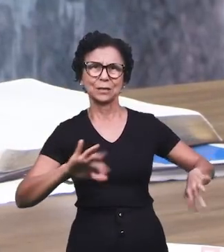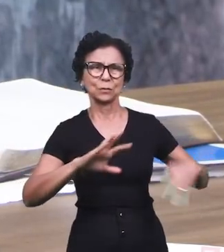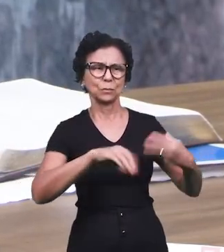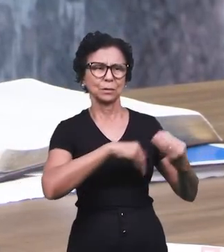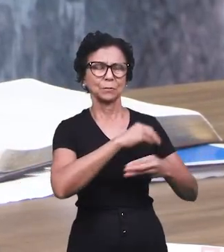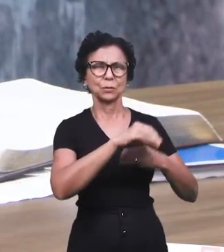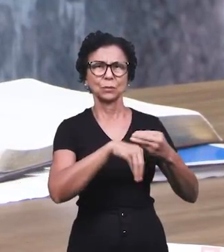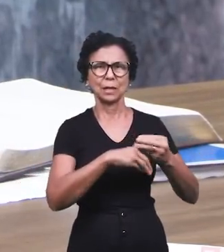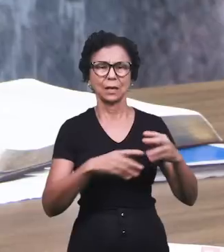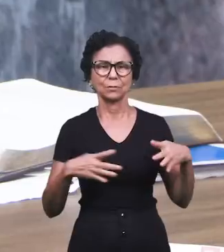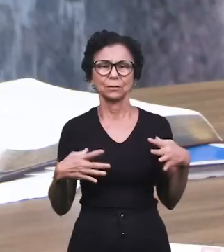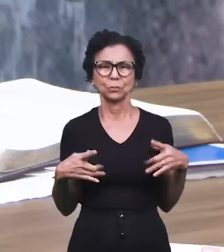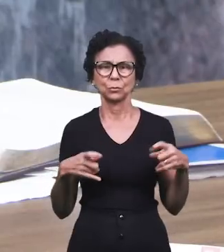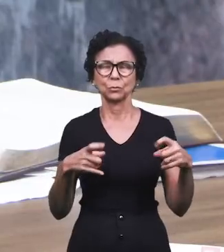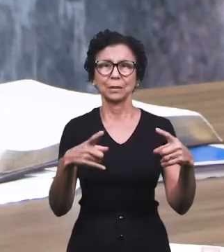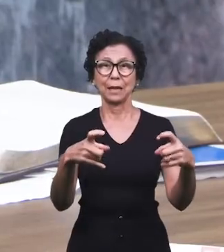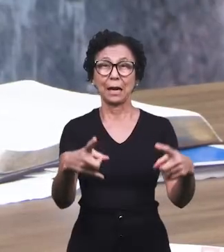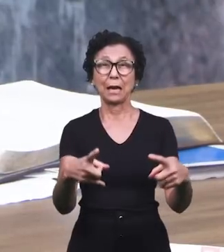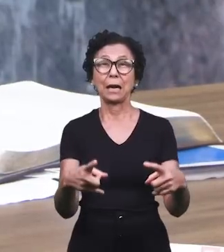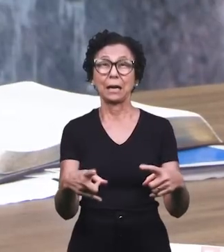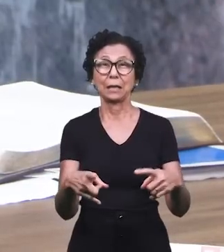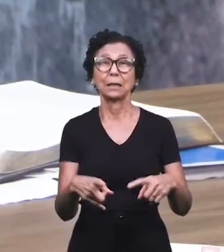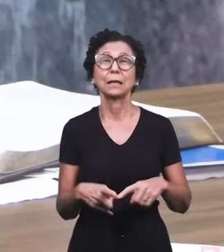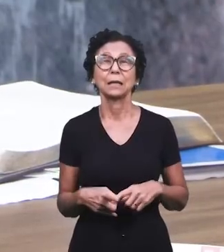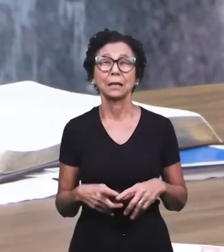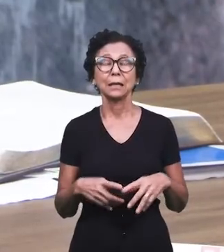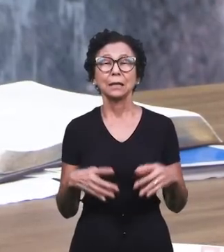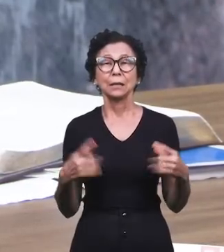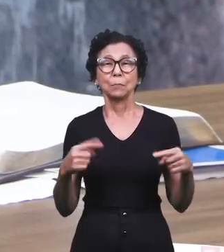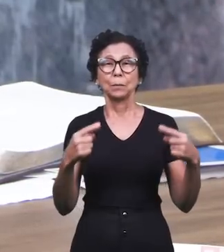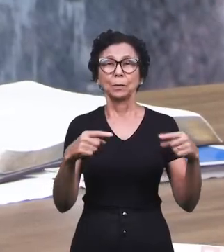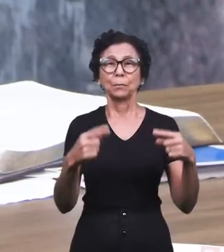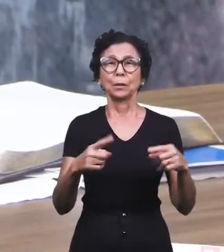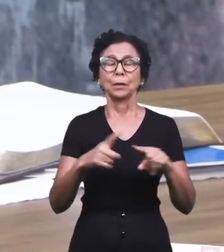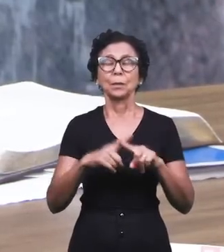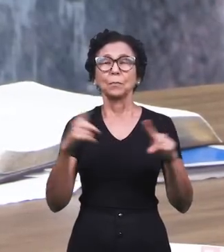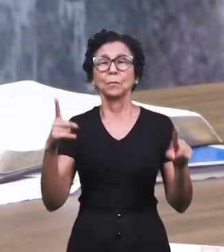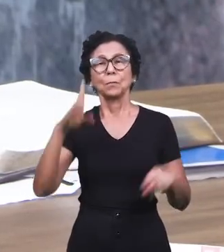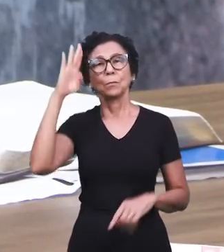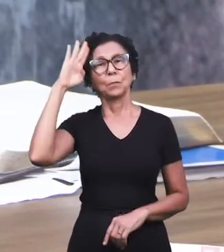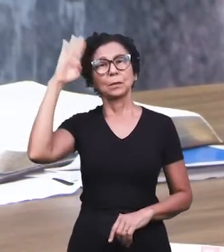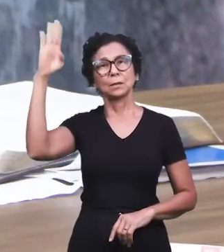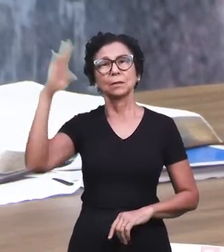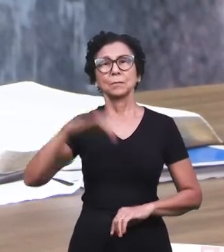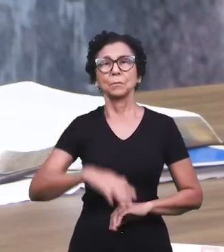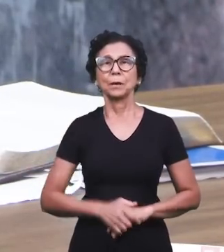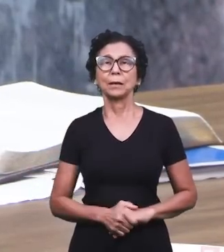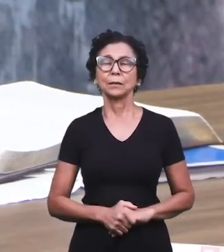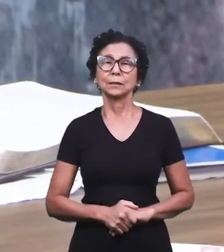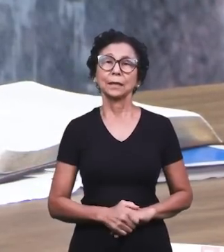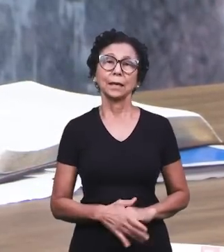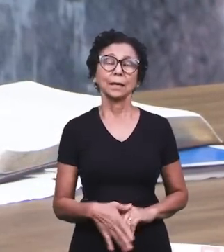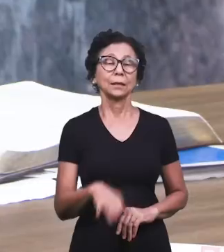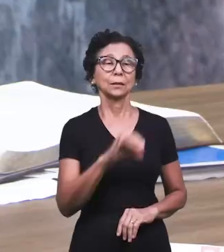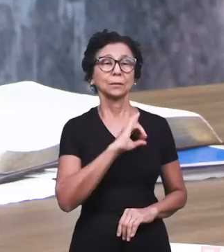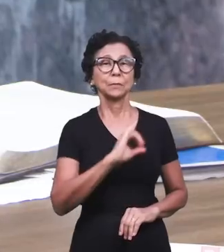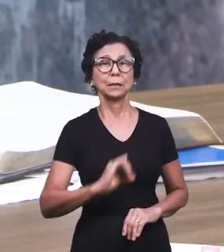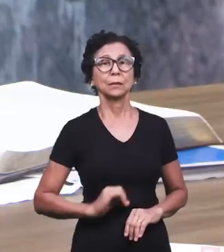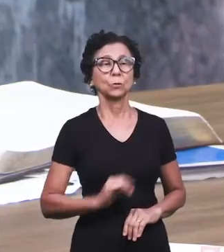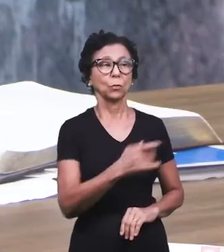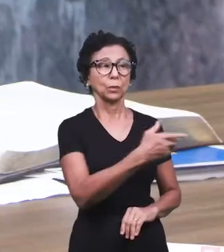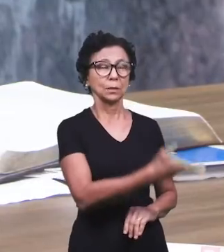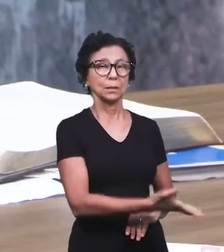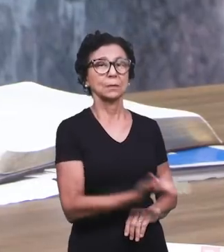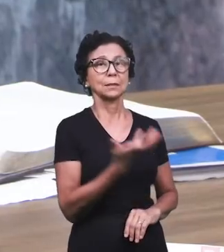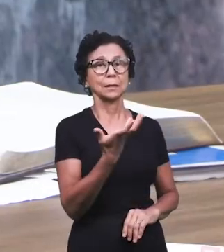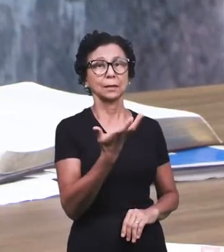do conflito, que era tão estratégica para Roma. Mas o ponto central era, sobretudo, o culto aos imperadores. Uma